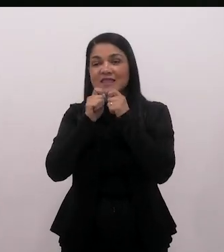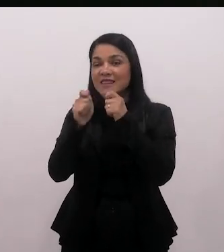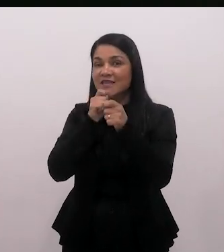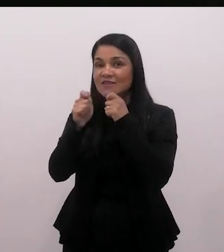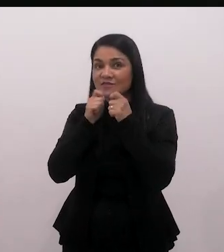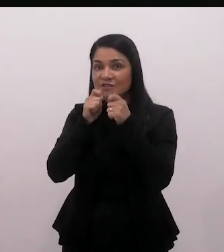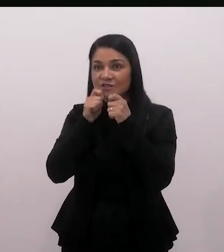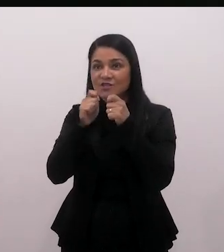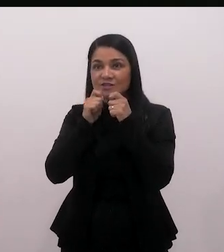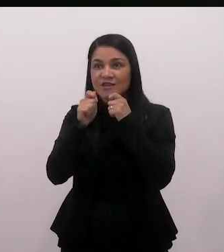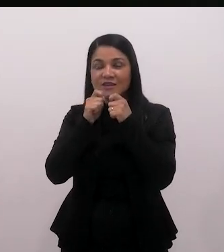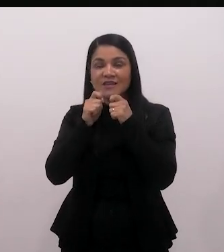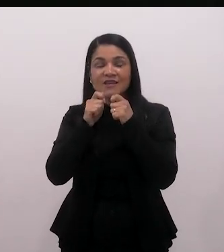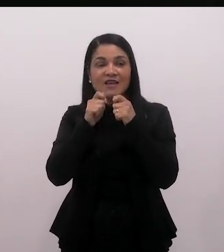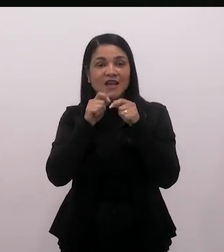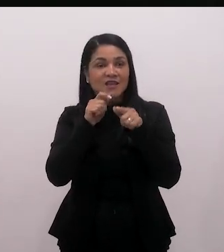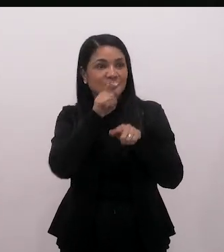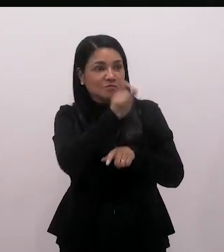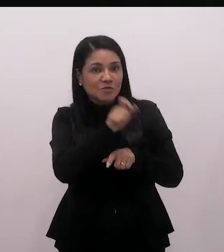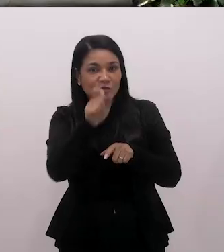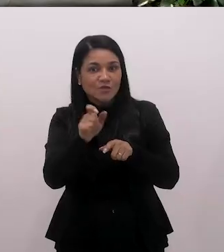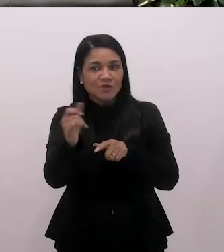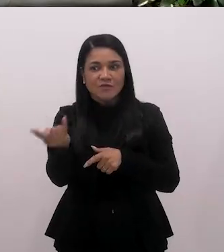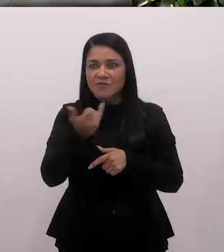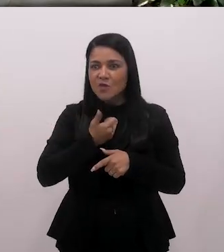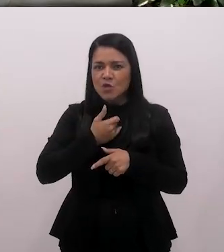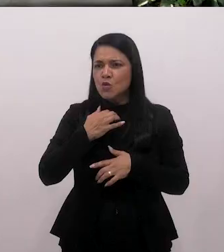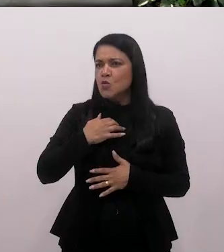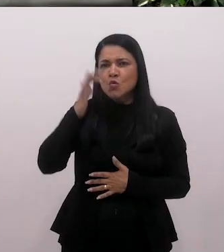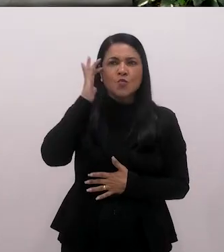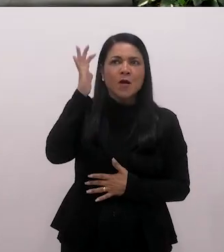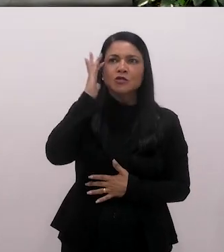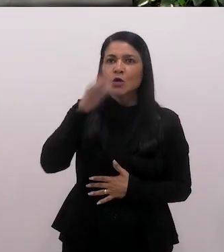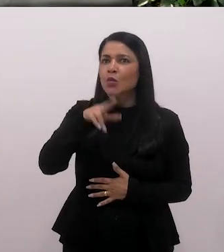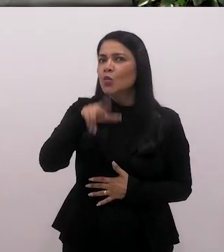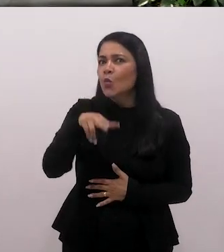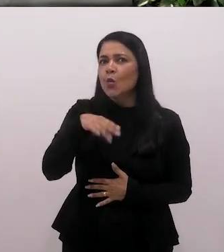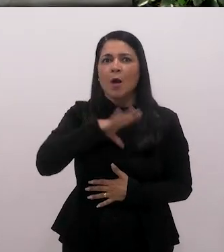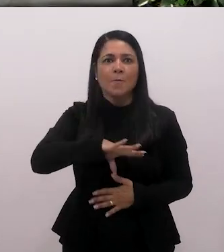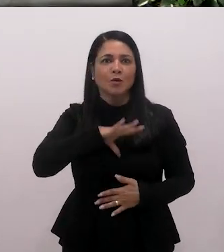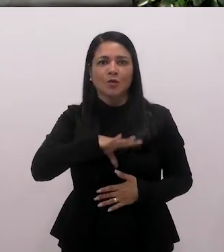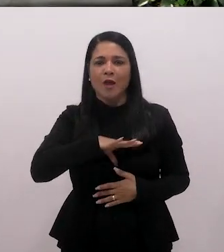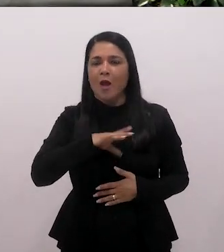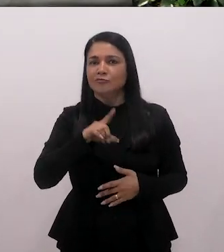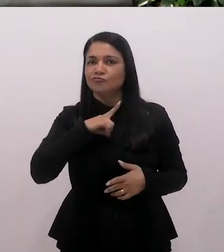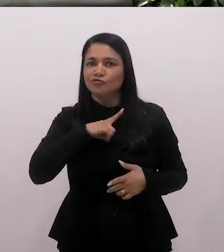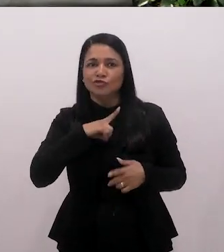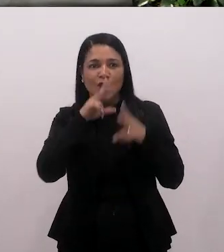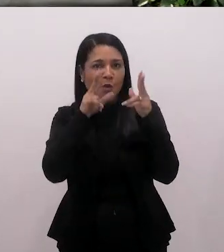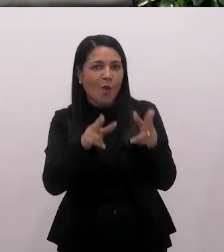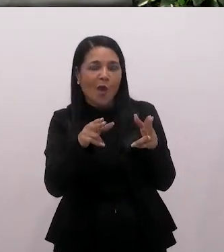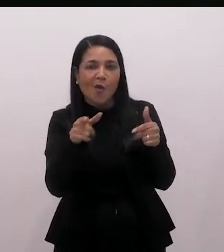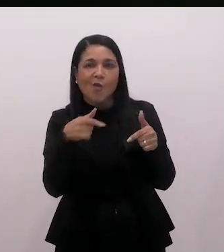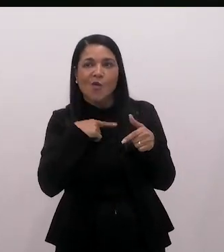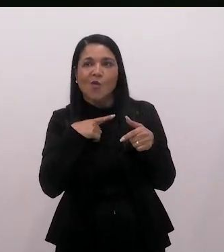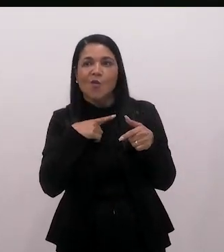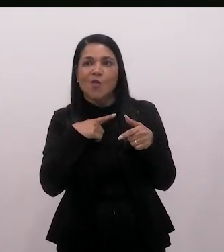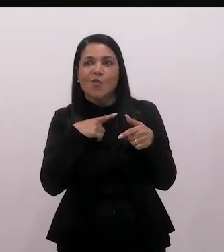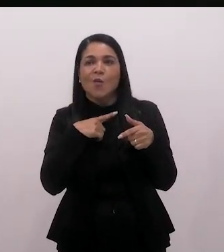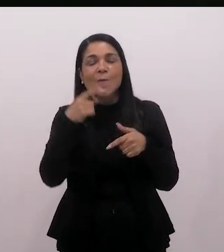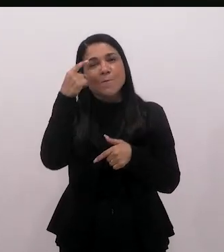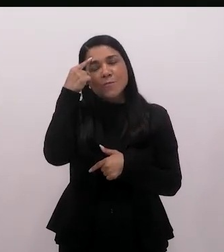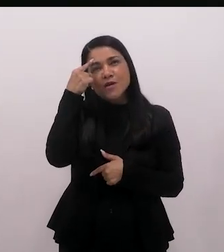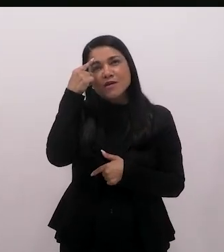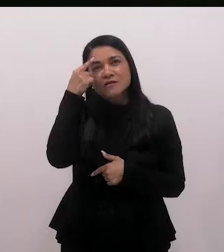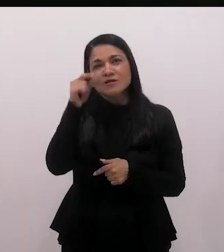entrevistar as pessoas no final e as pessoas diziam que nunca imaginariam que Portugal tinha aquilo. Como as pessoas muitas vezes não imaginam que há uma surma,